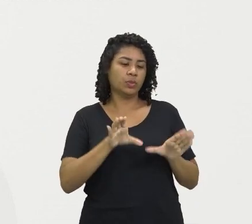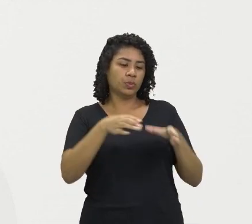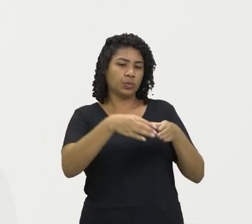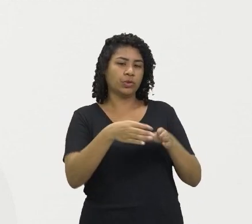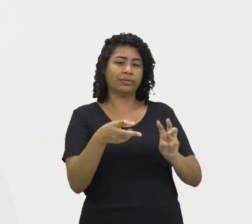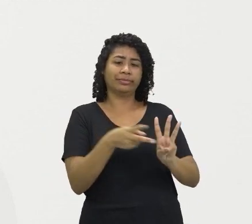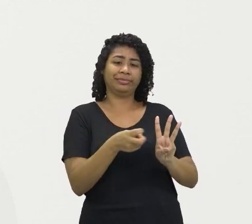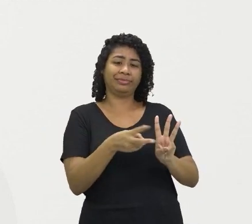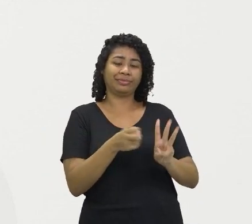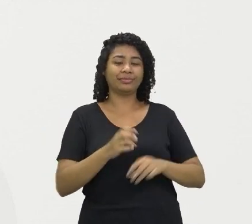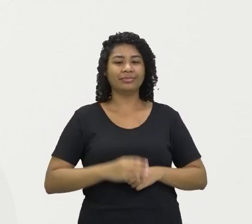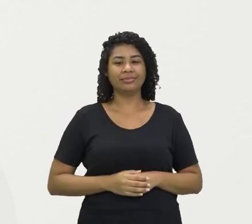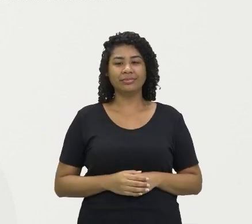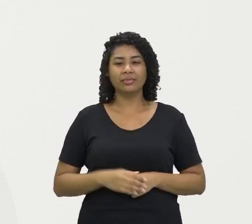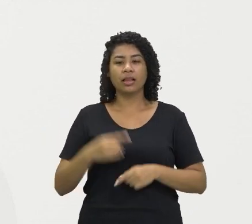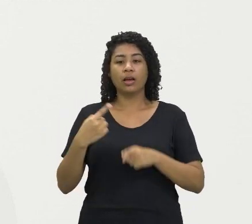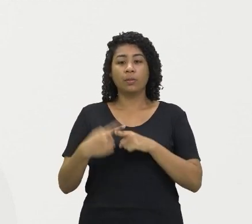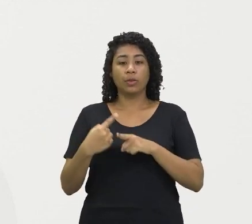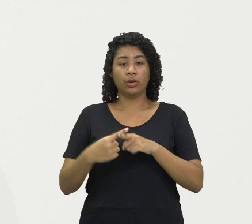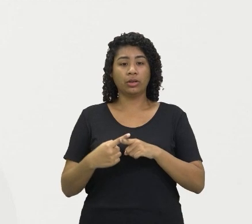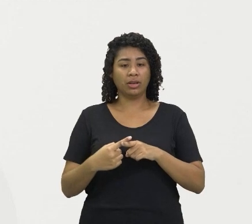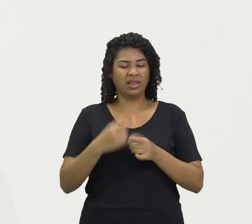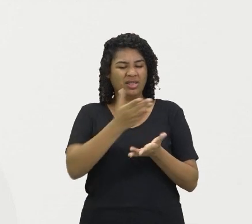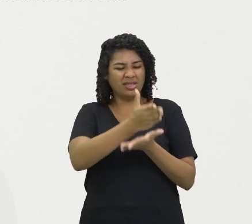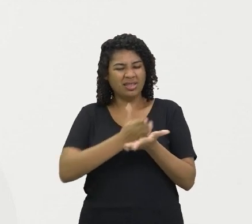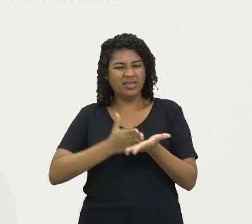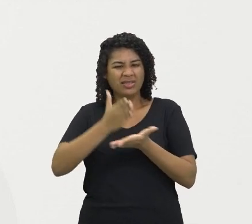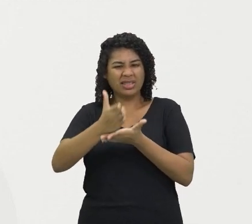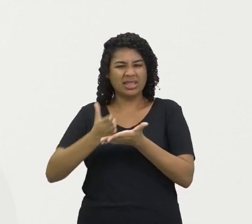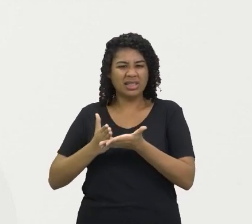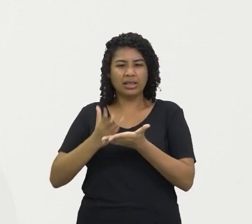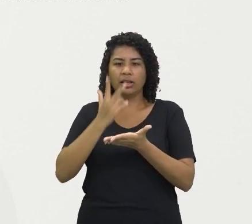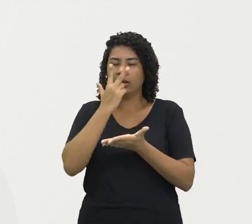a partilha me remete à minha